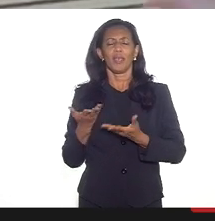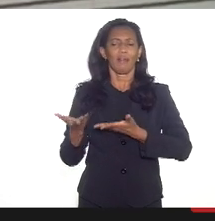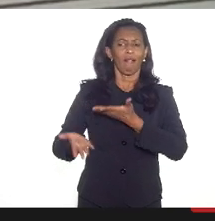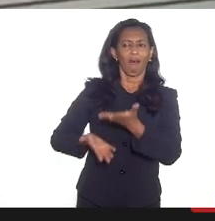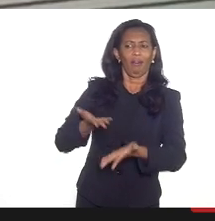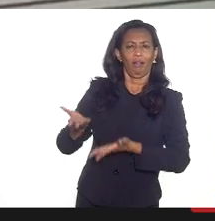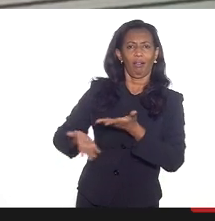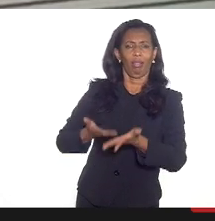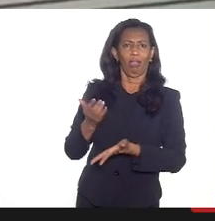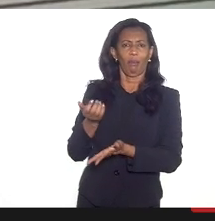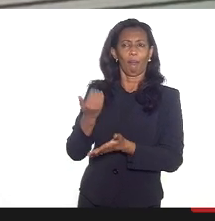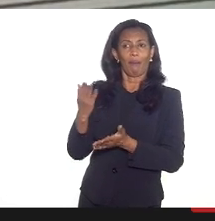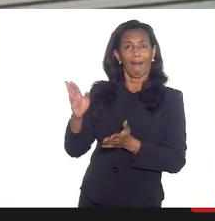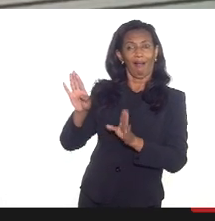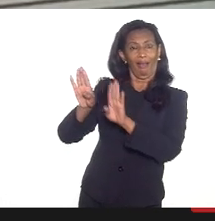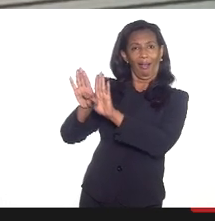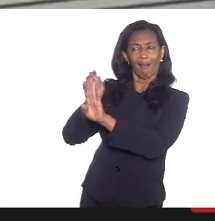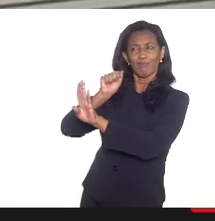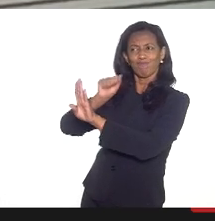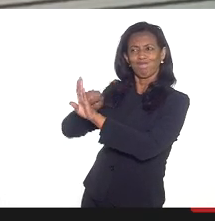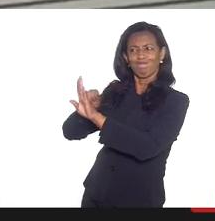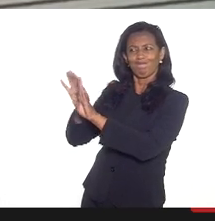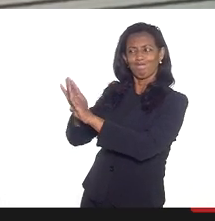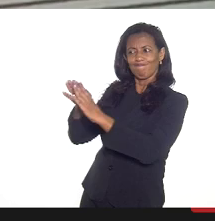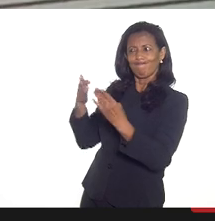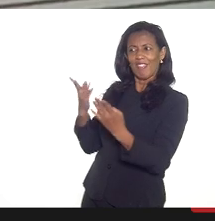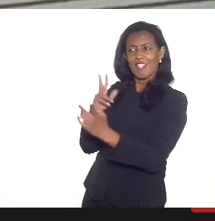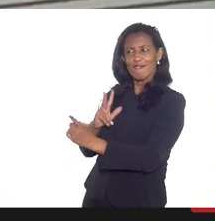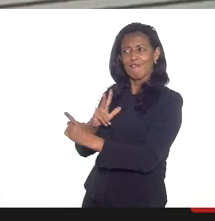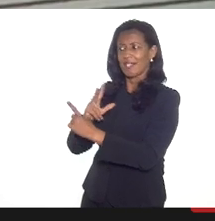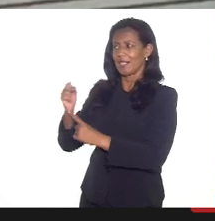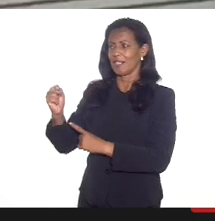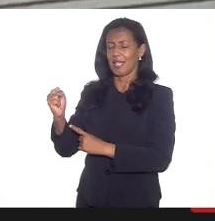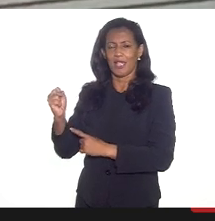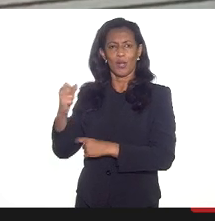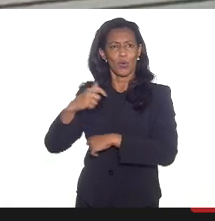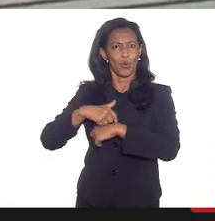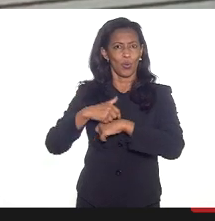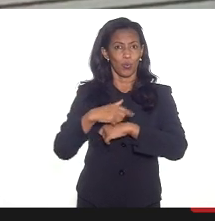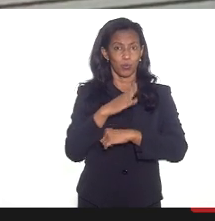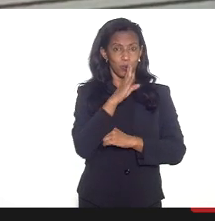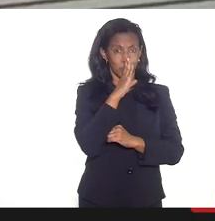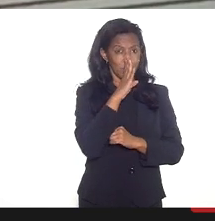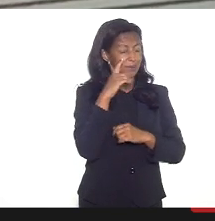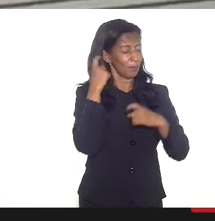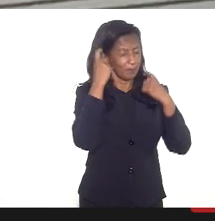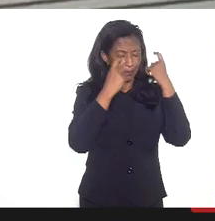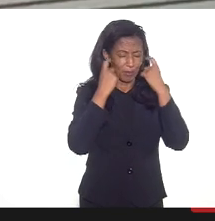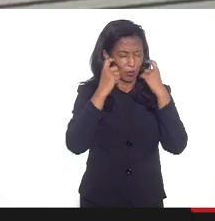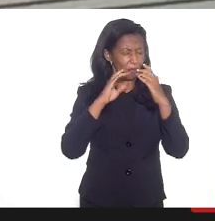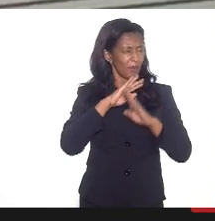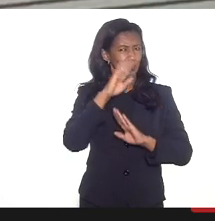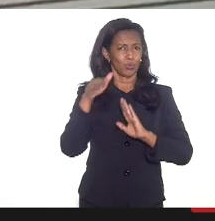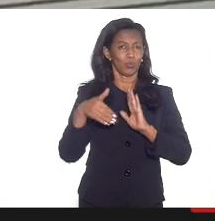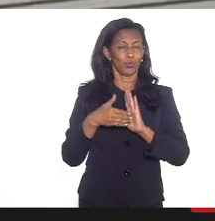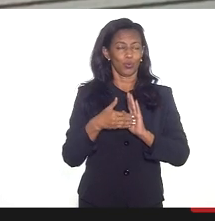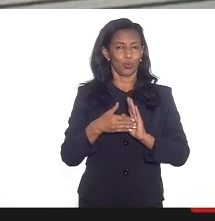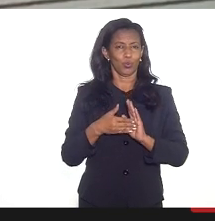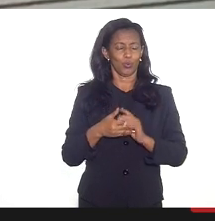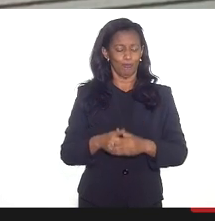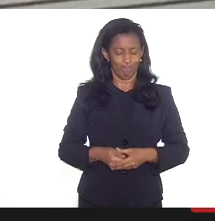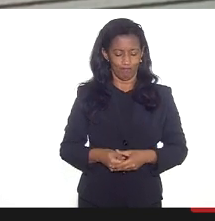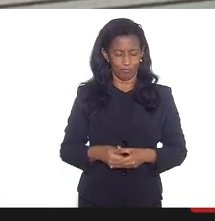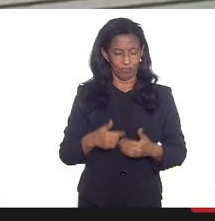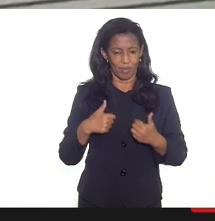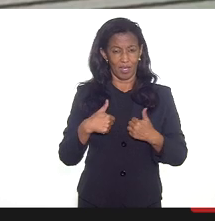poder bater na porta e vencer uma situação de silêncio. Preocupado com tudo isso, eu vou